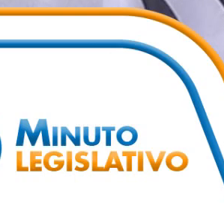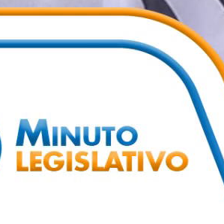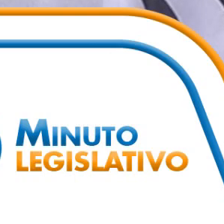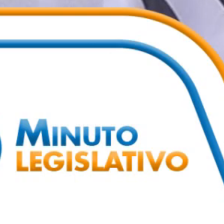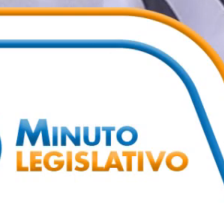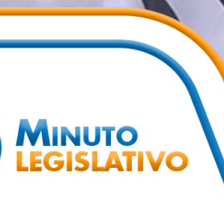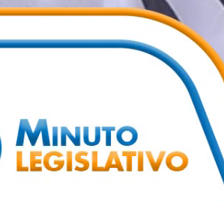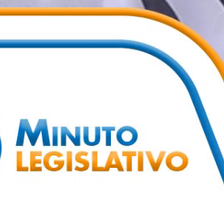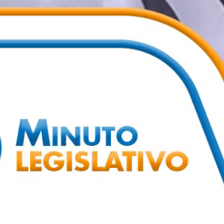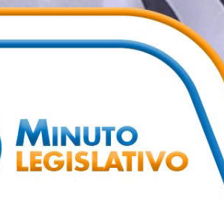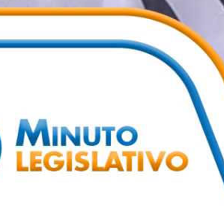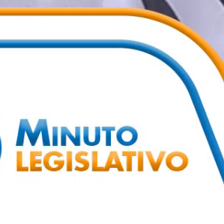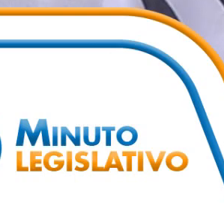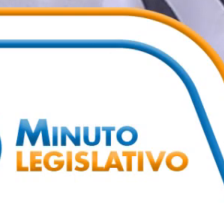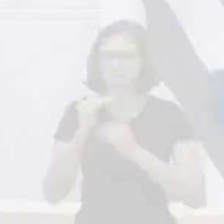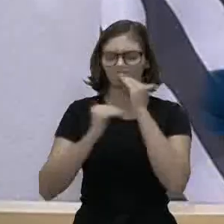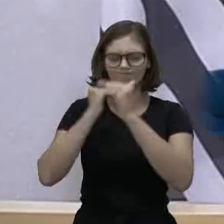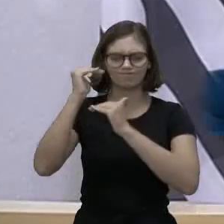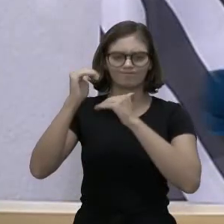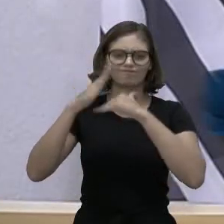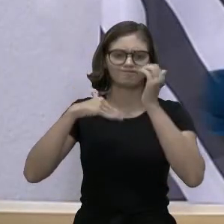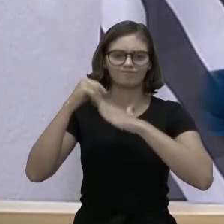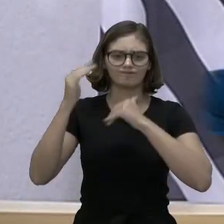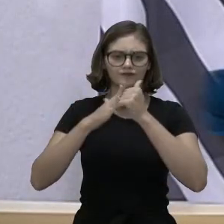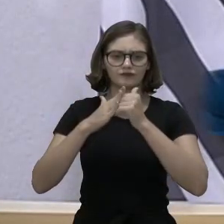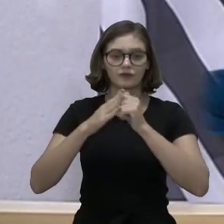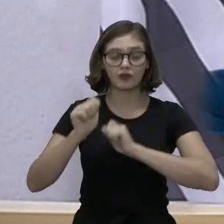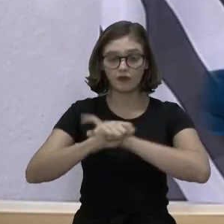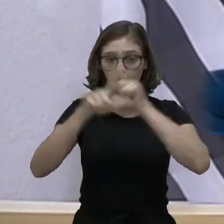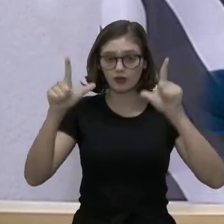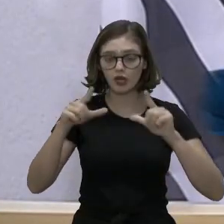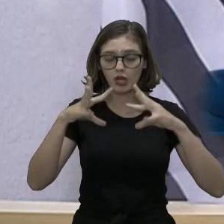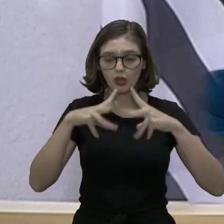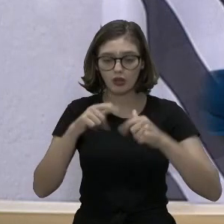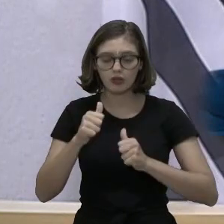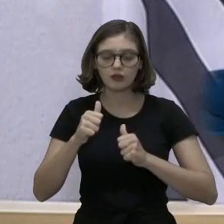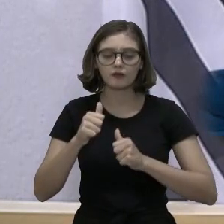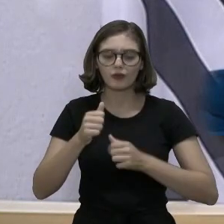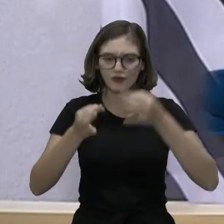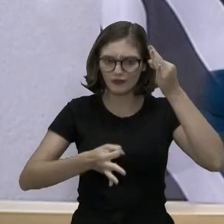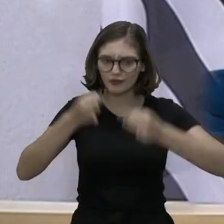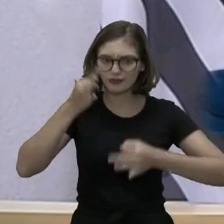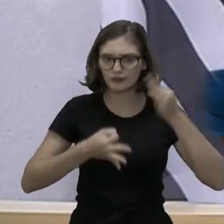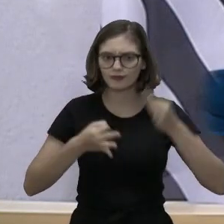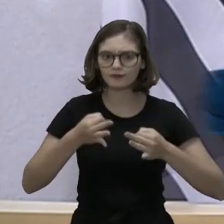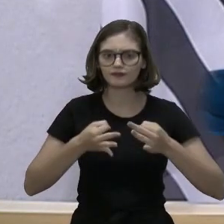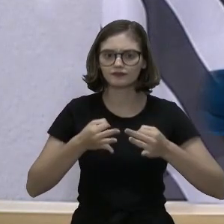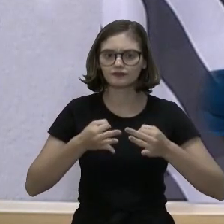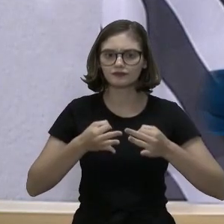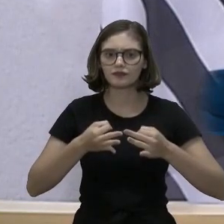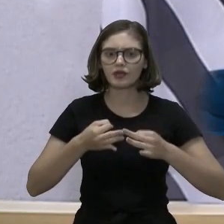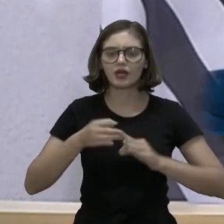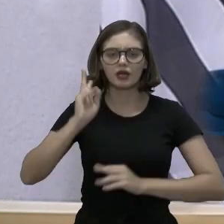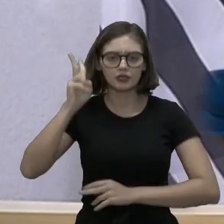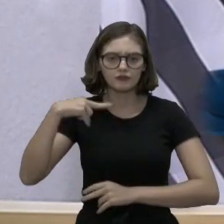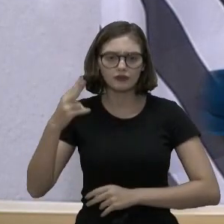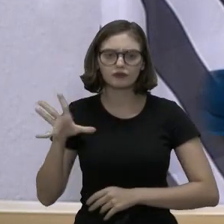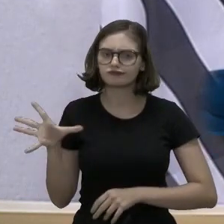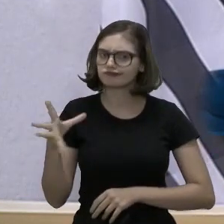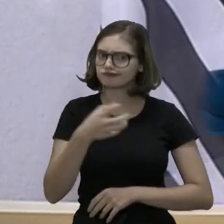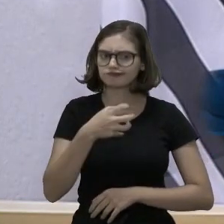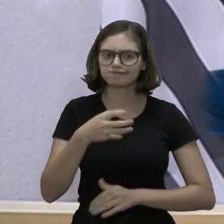carreira apresentado pelo prefeito. E fique bem claro, se o plano de carreira não for justo, esse vereador não votará, não deixará